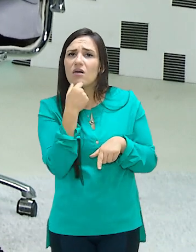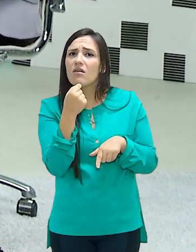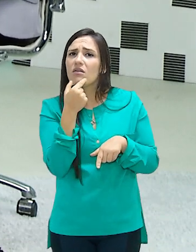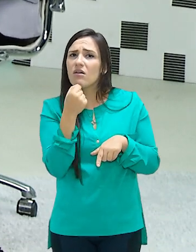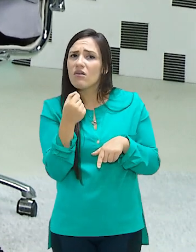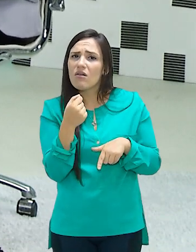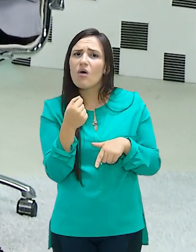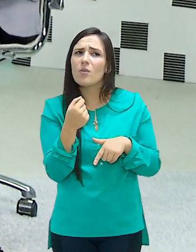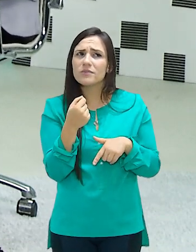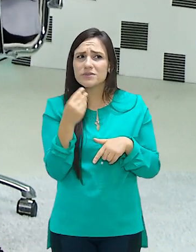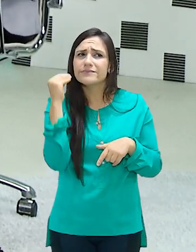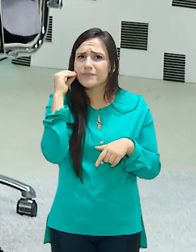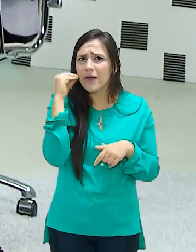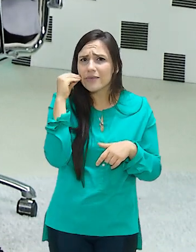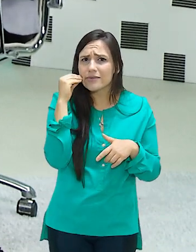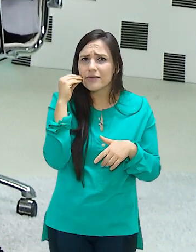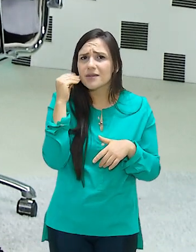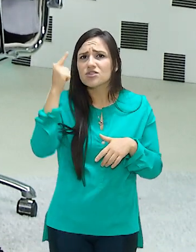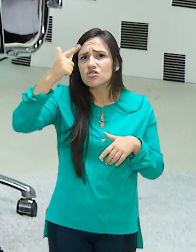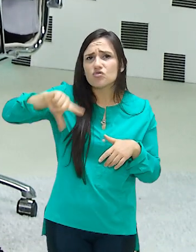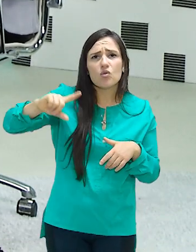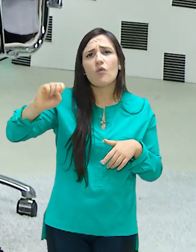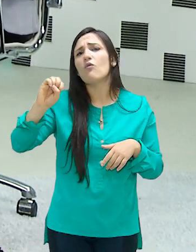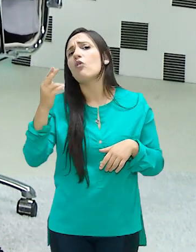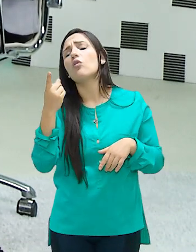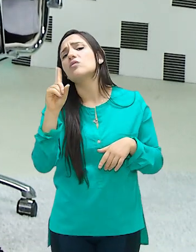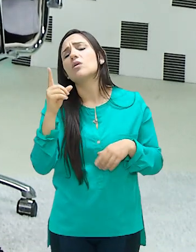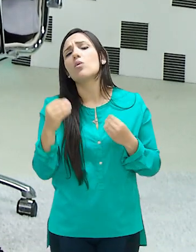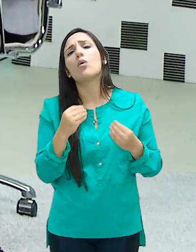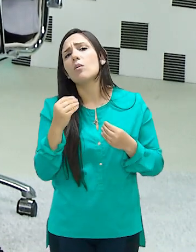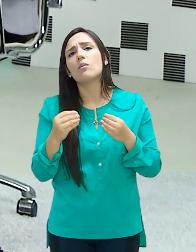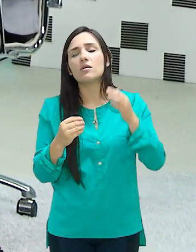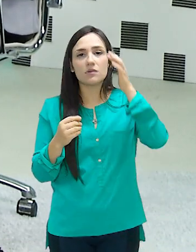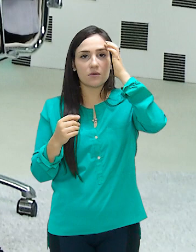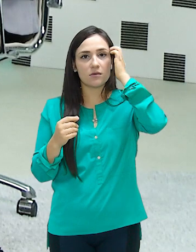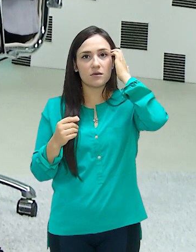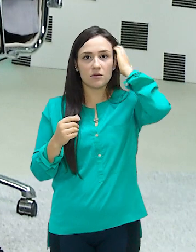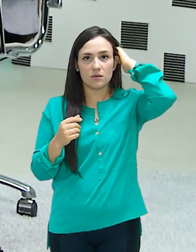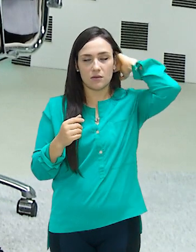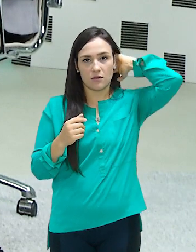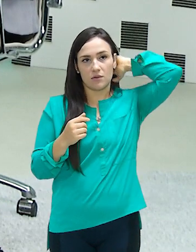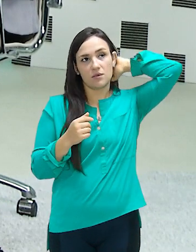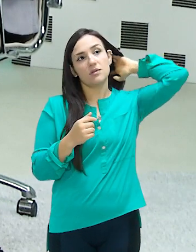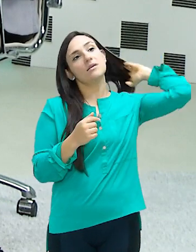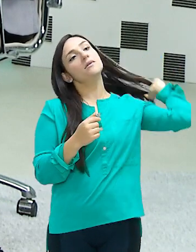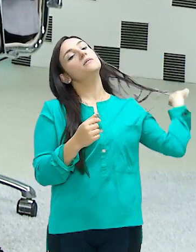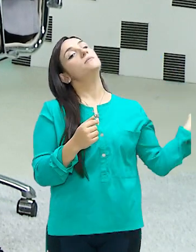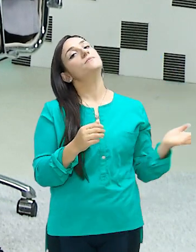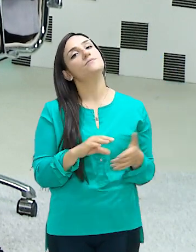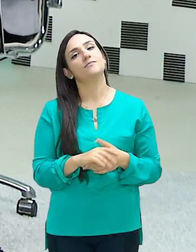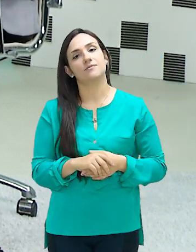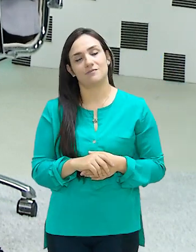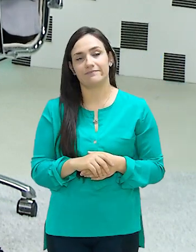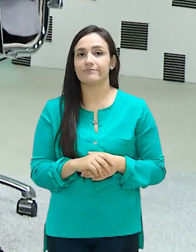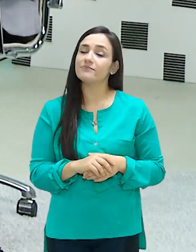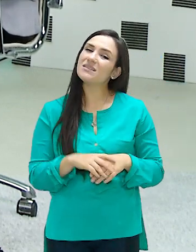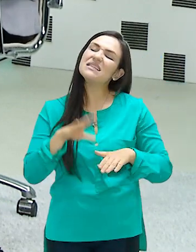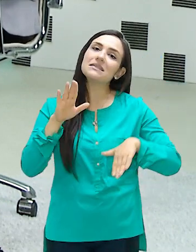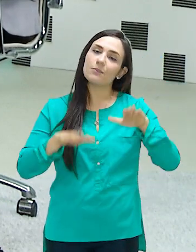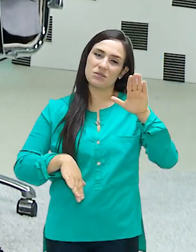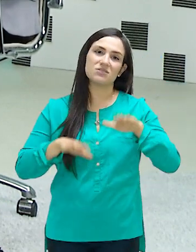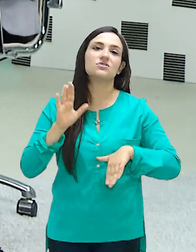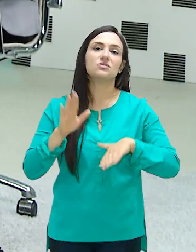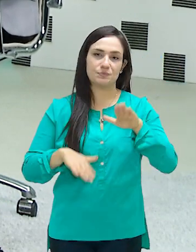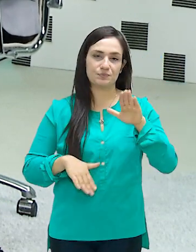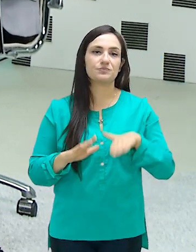uma catequese nele, na cabeça dele. Como que funciona o primeiro encontro no escritório? Cada caso é um caso.